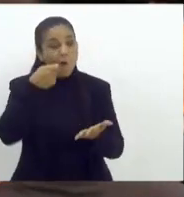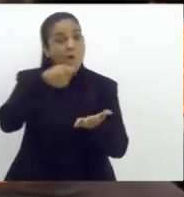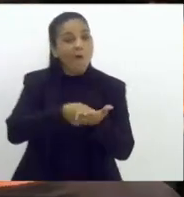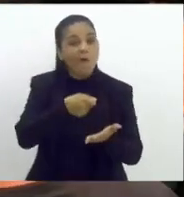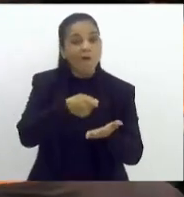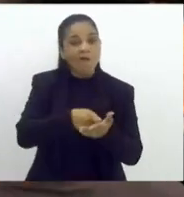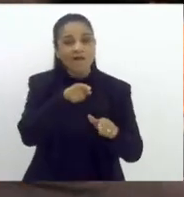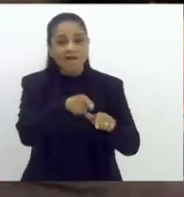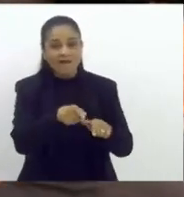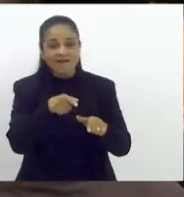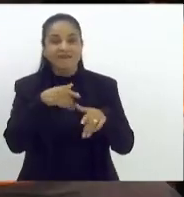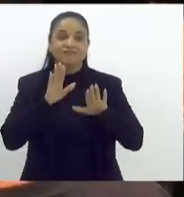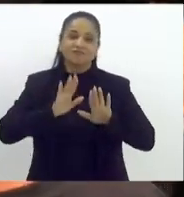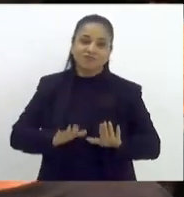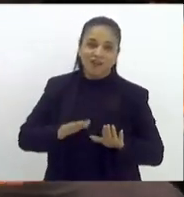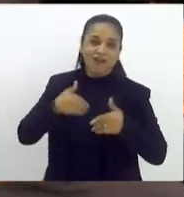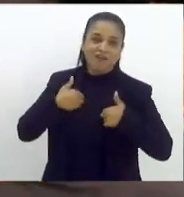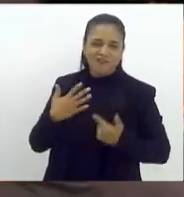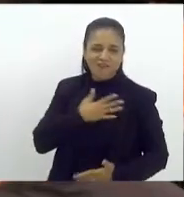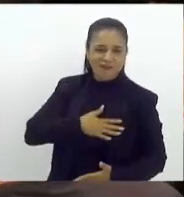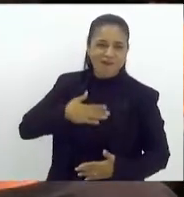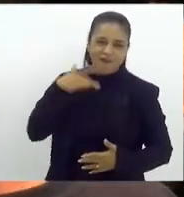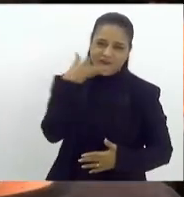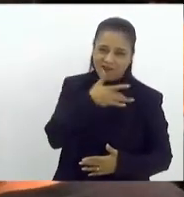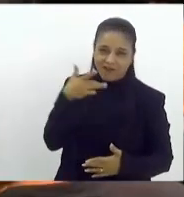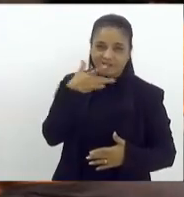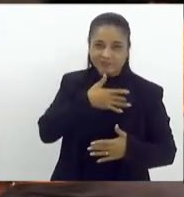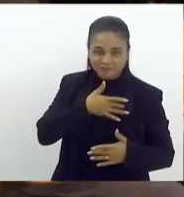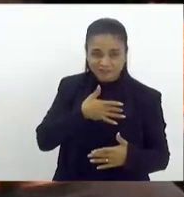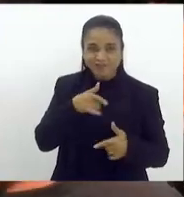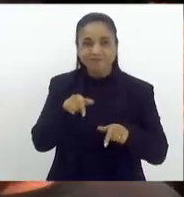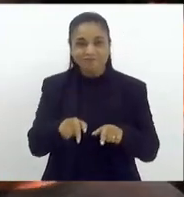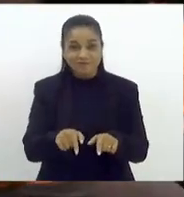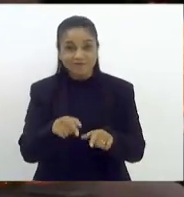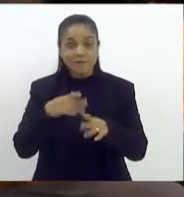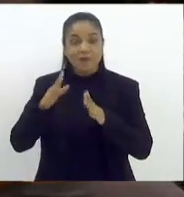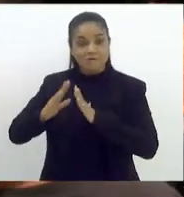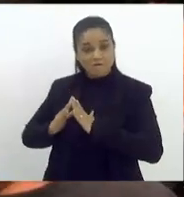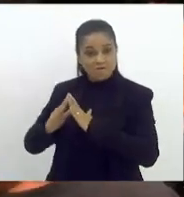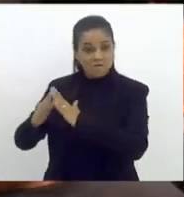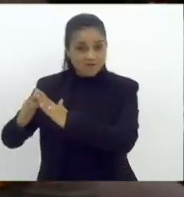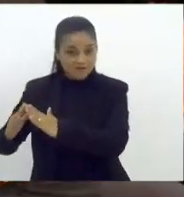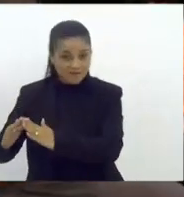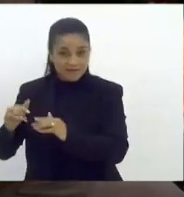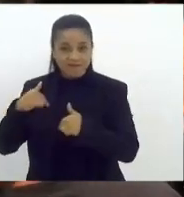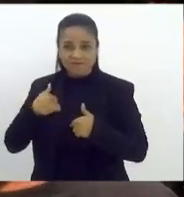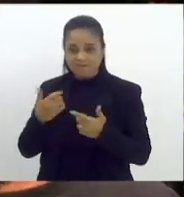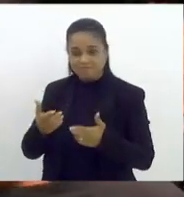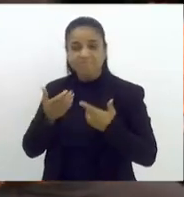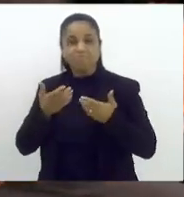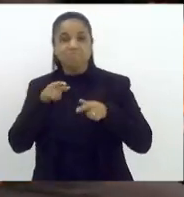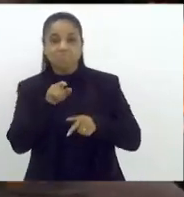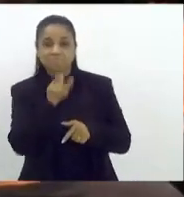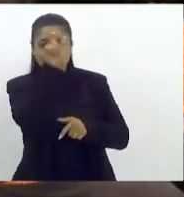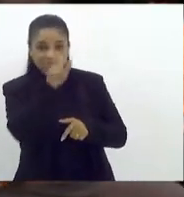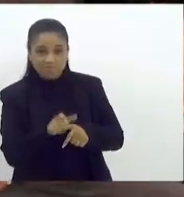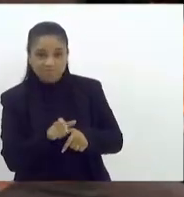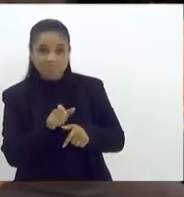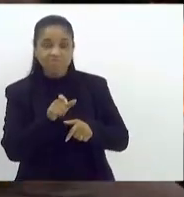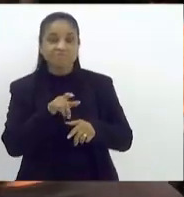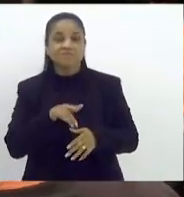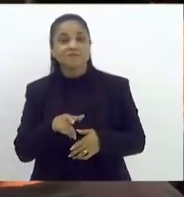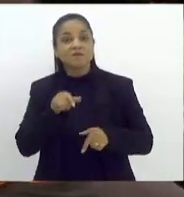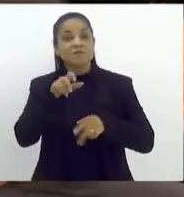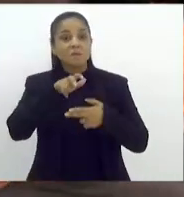minha apropriando do que já é meu você tem bem gostosinho tem que sentar tem que vir é outro patamar leve para mim isso sempre foi bom com um e não